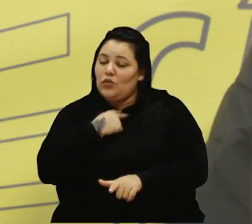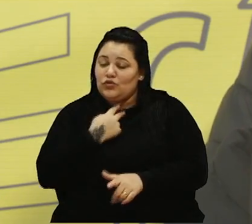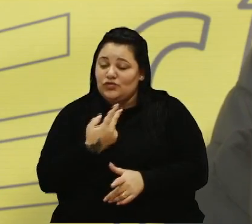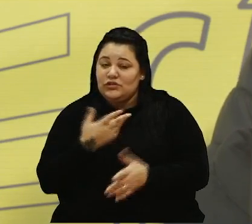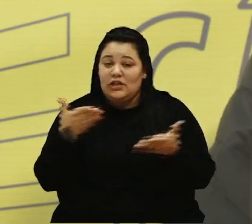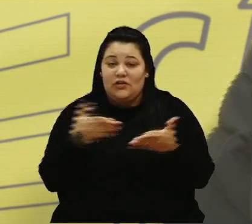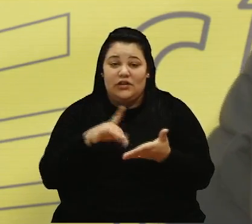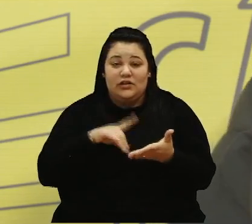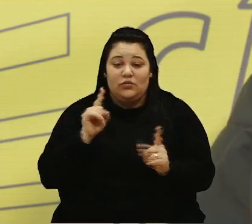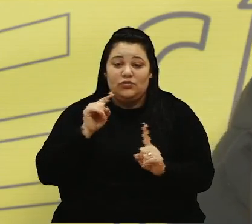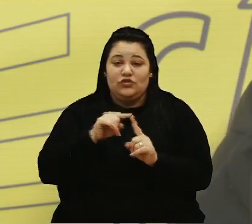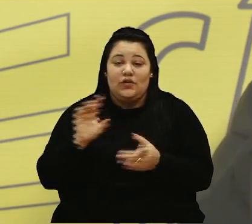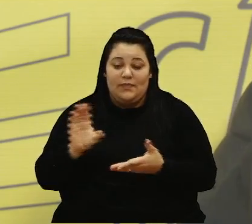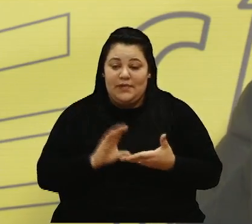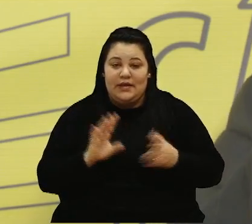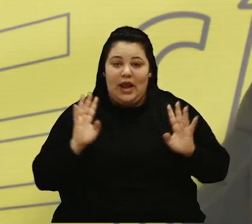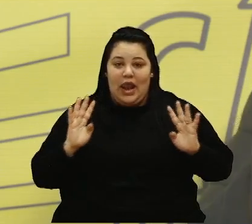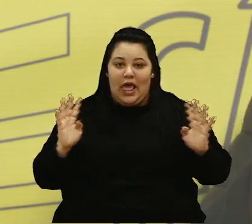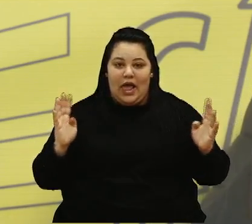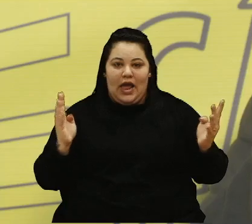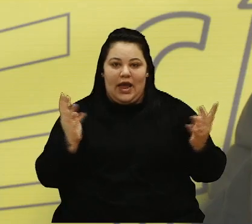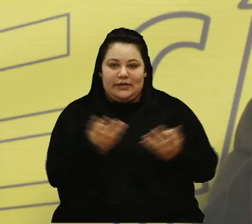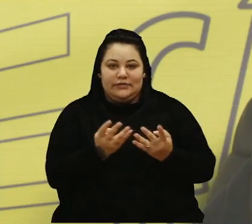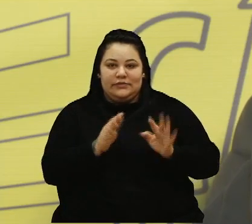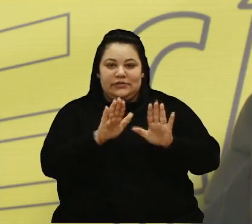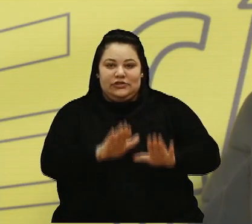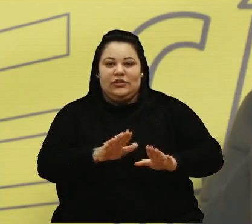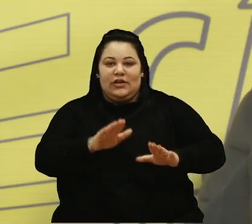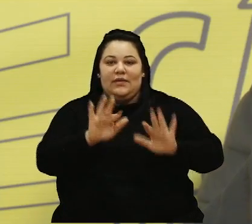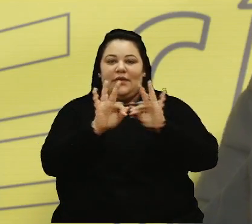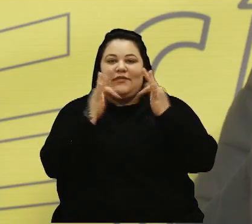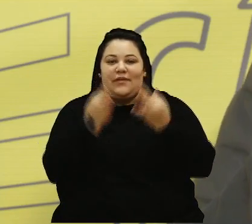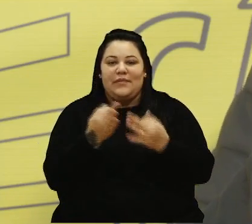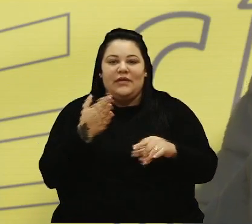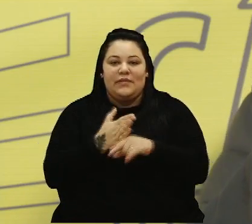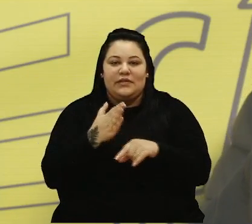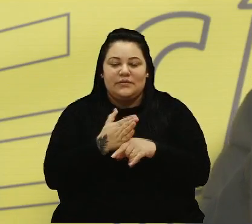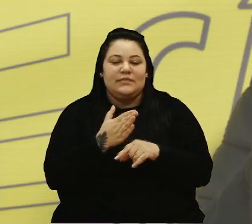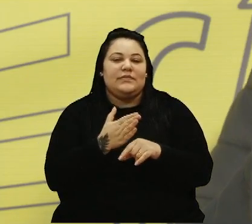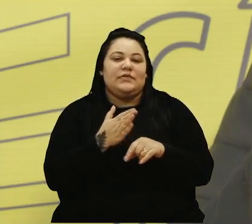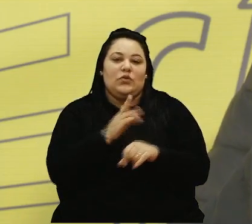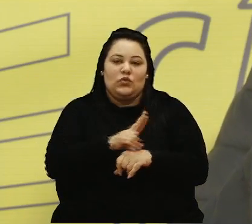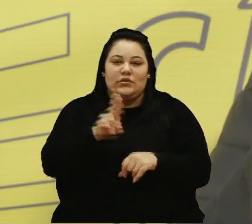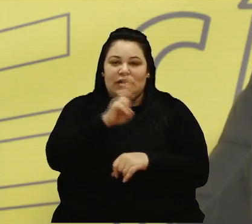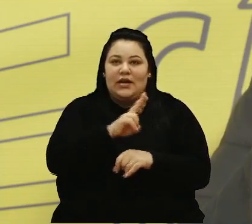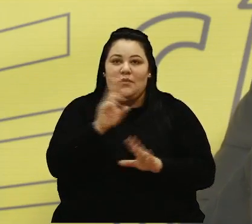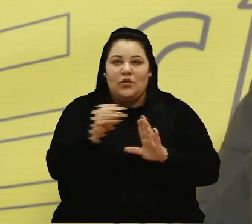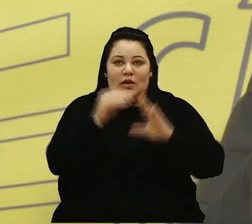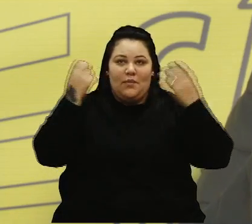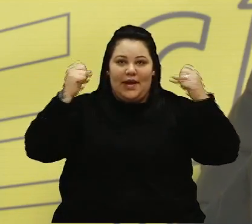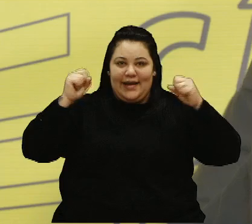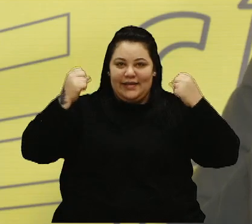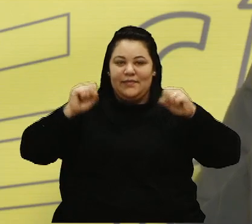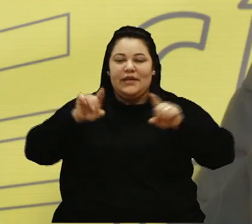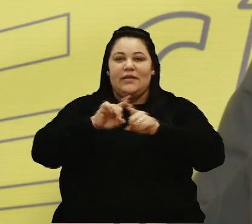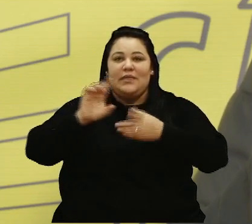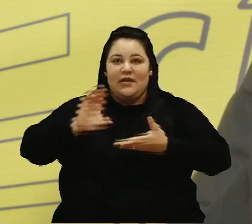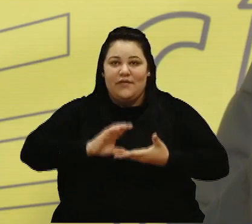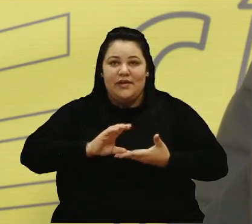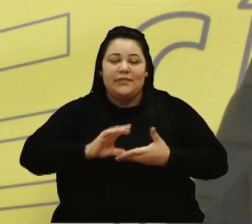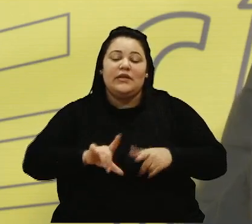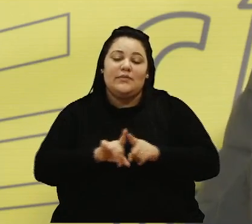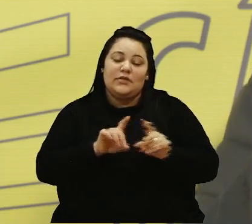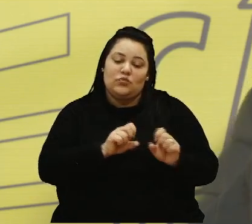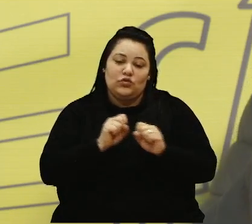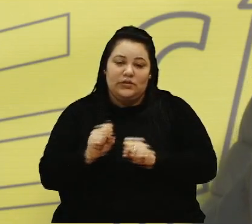essa emenda, justamente cercar esse lago, né? Deixar apropriado para as famílias irem ali participar, implementar uma academia ao ar livre com esta verba e também, se possível,